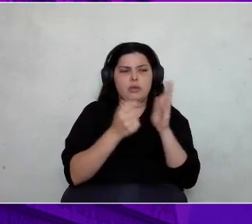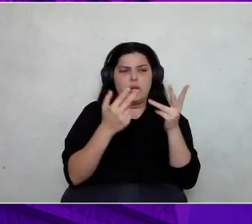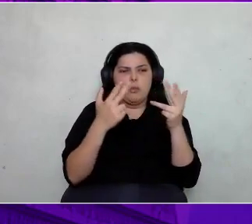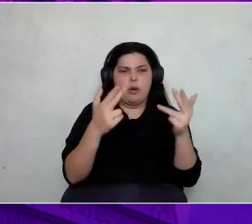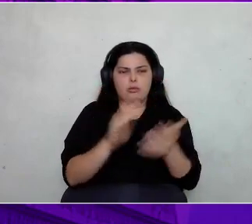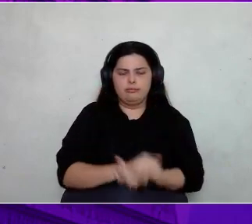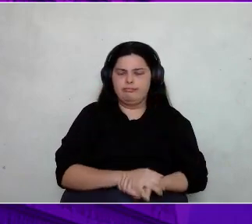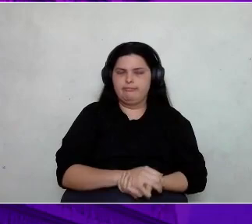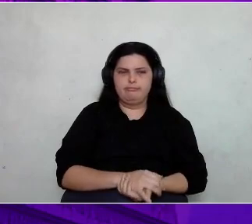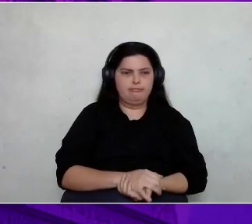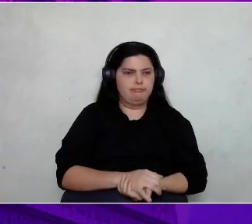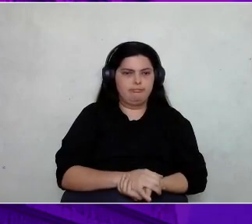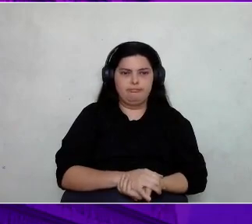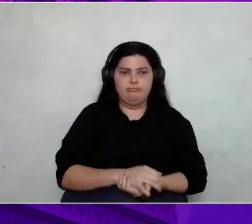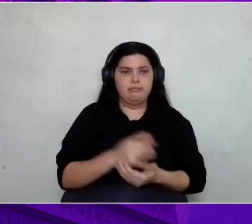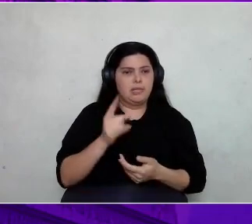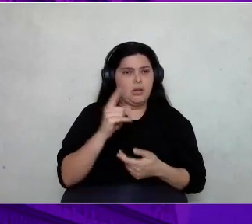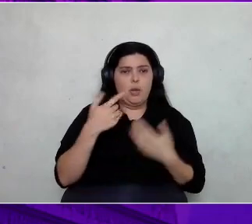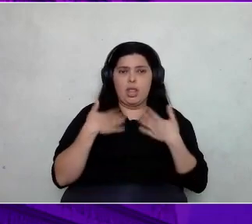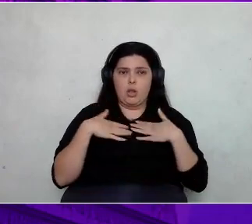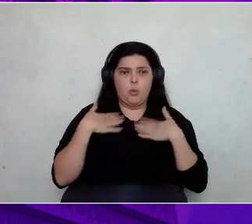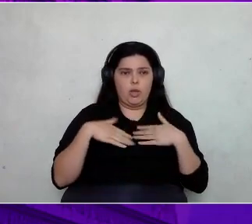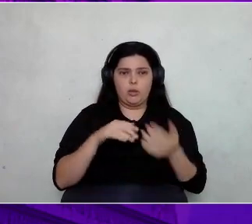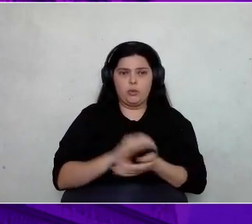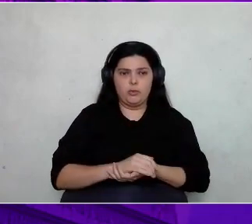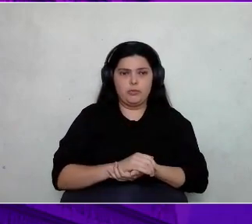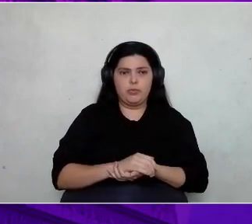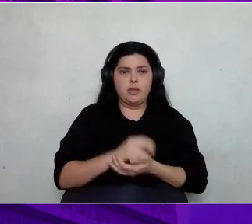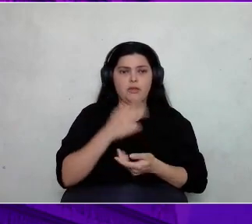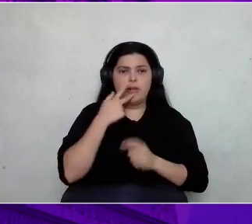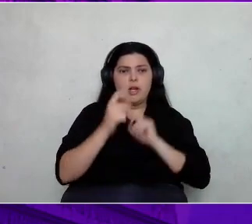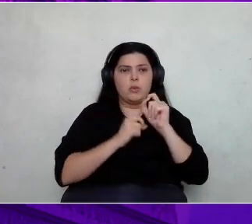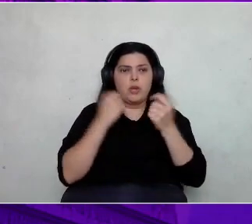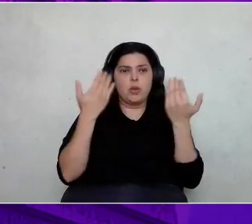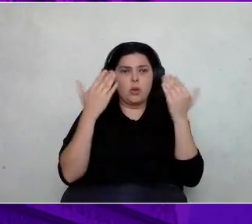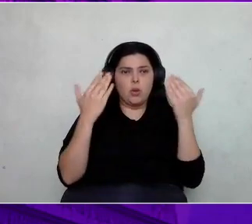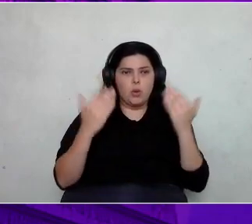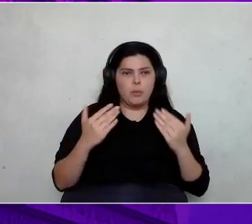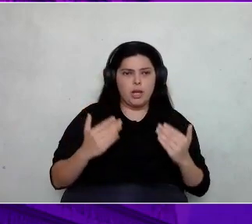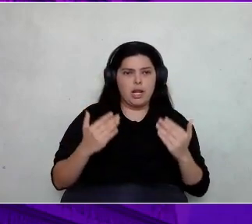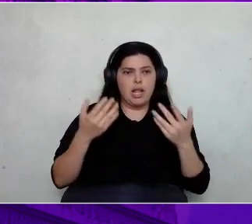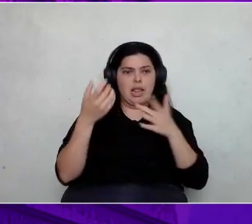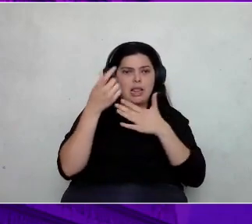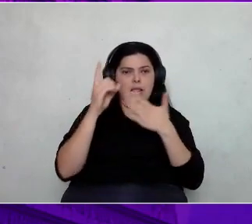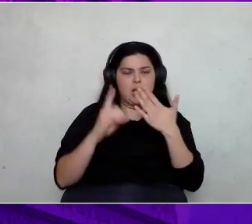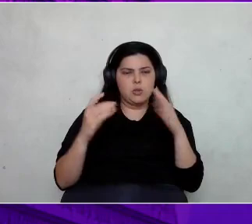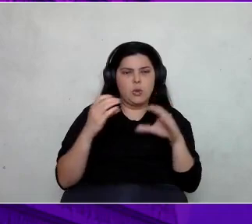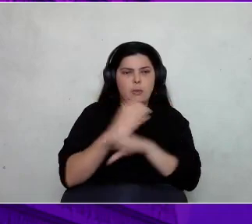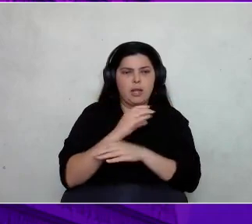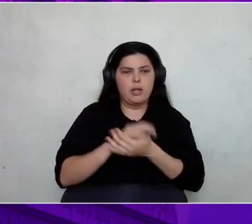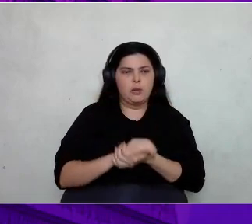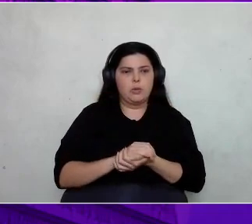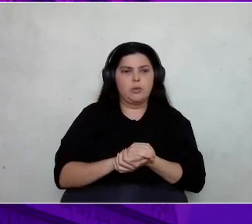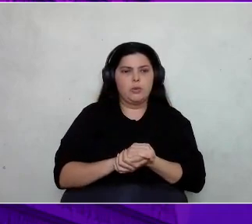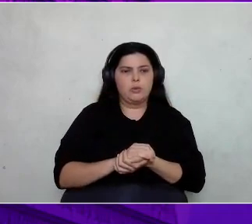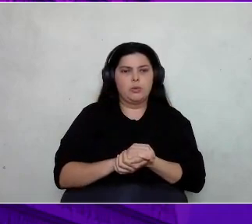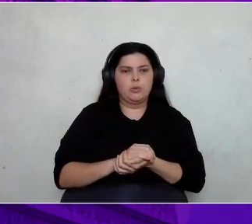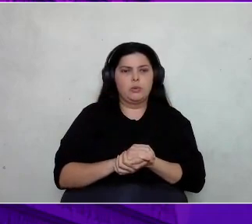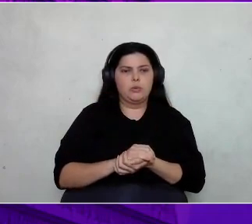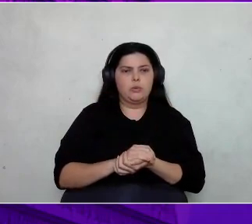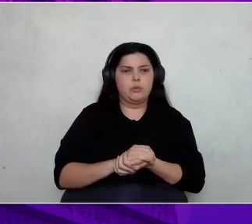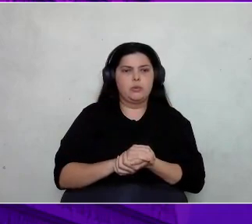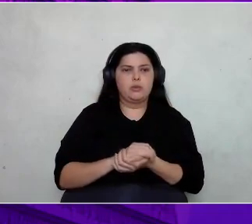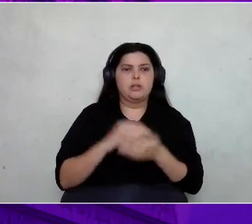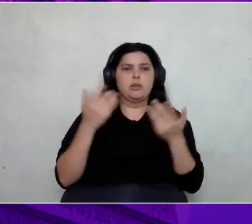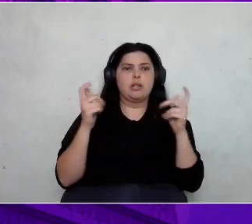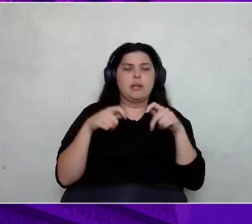têm, tranquilo. Agora, digamos que a gente quer comparar todos os dados, tá bom? A gente quer olhar todas as questões. Aí eu posso escrever alguma coisa